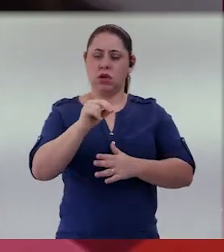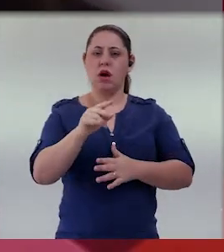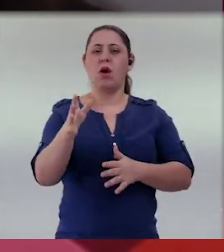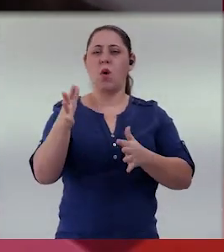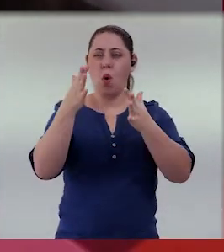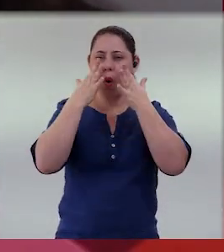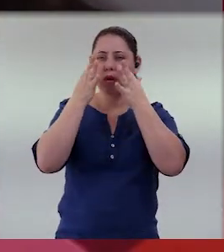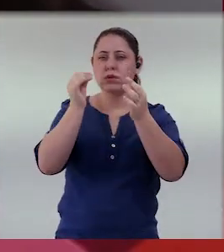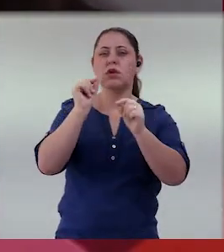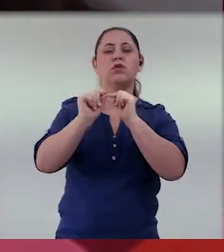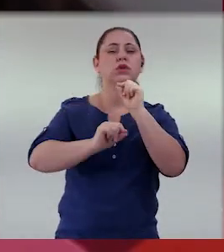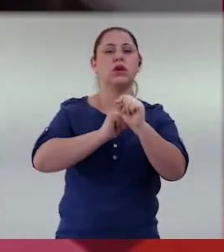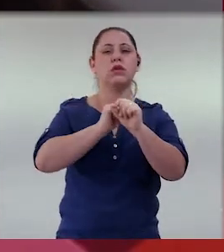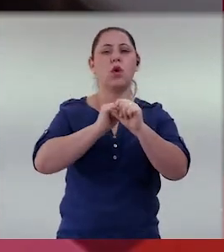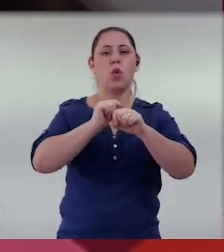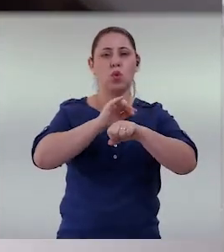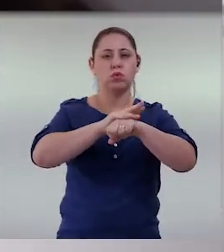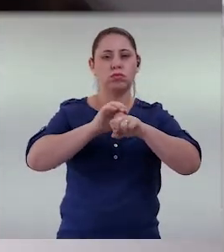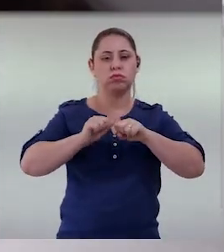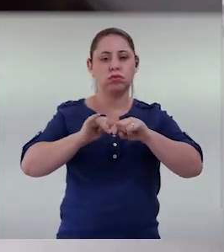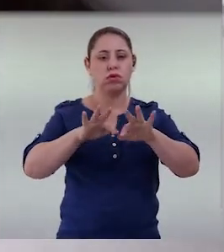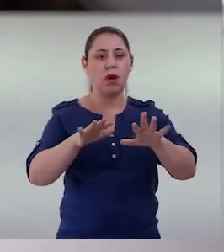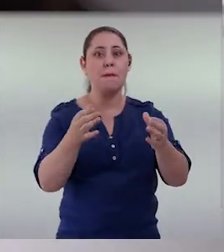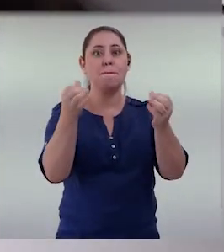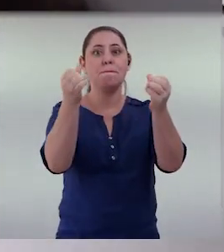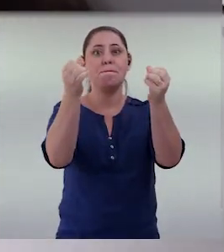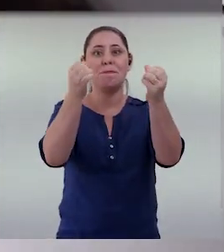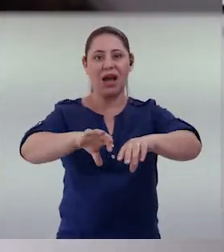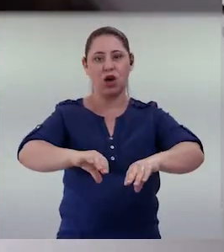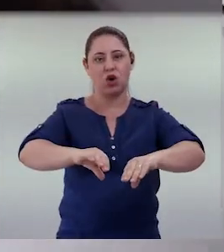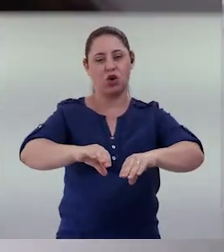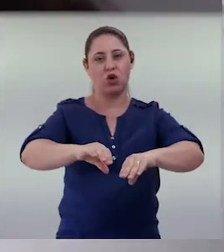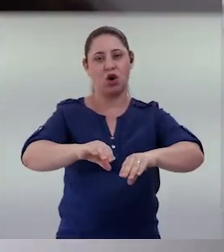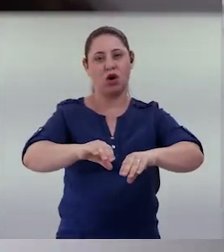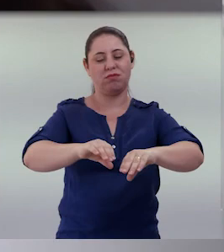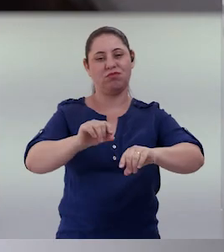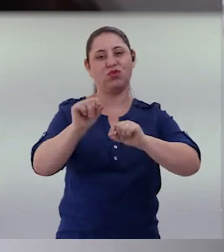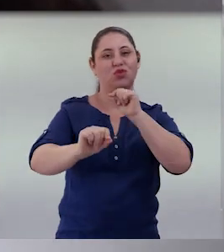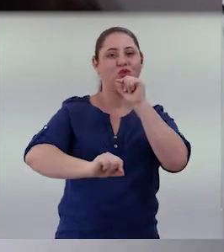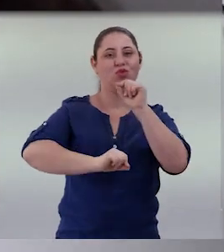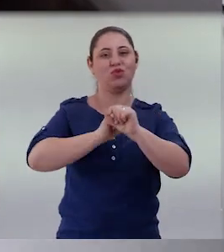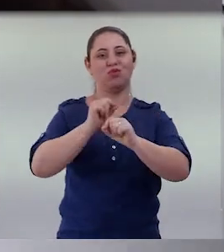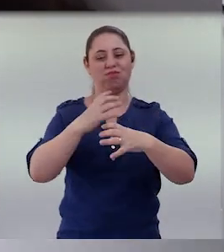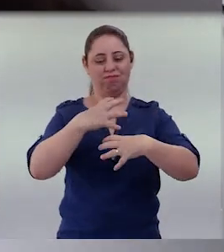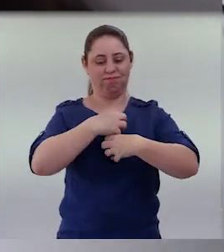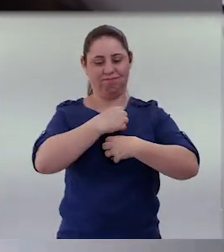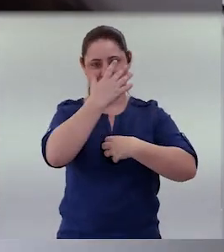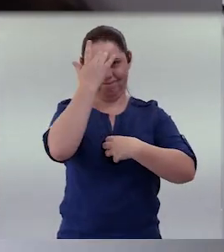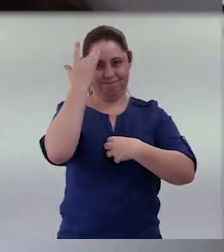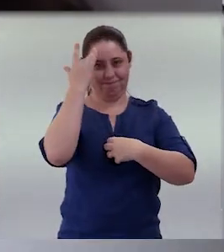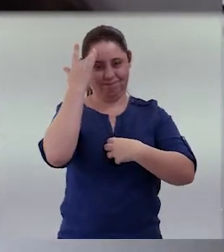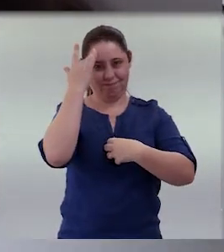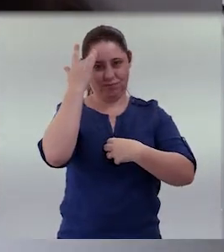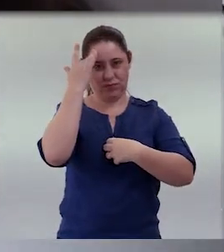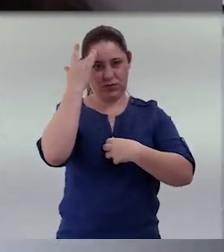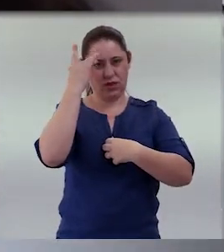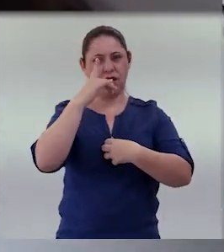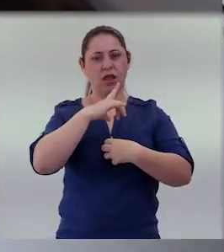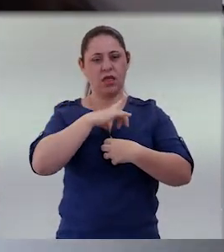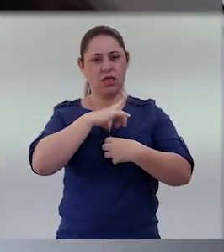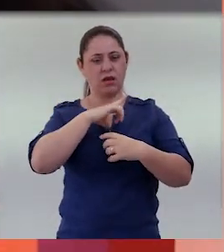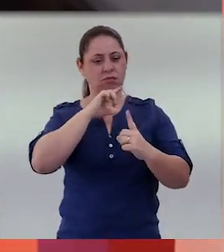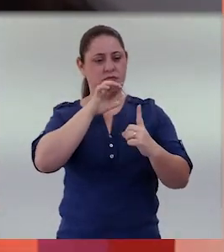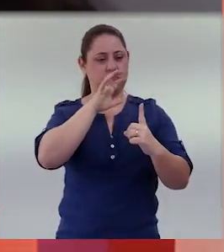ansiosas e não é de hoje. A gente observa que a pandemia, por exemplo, agravou o quadro depressivo em